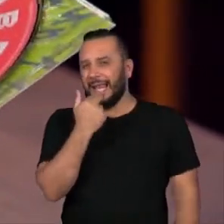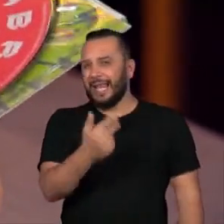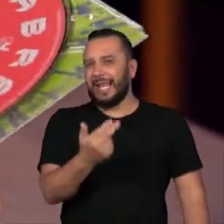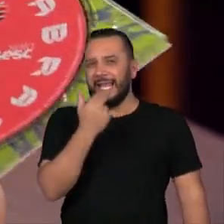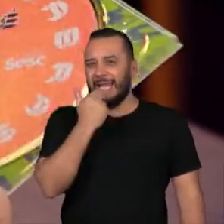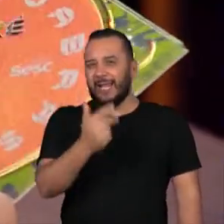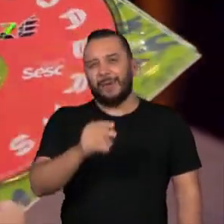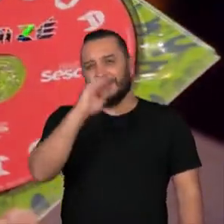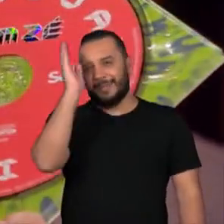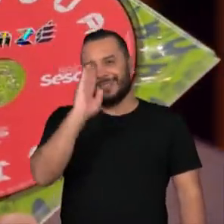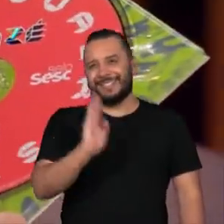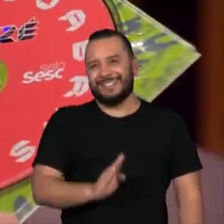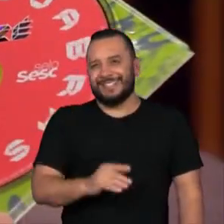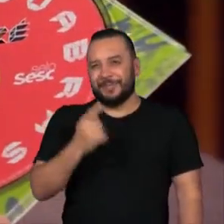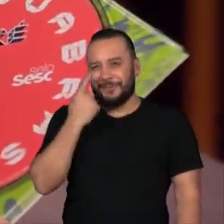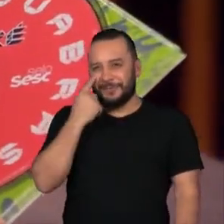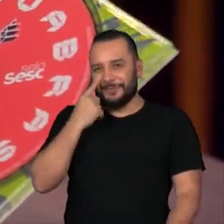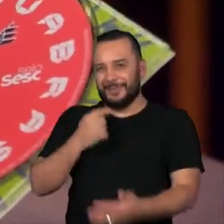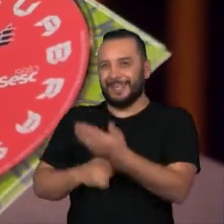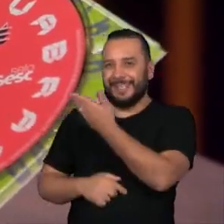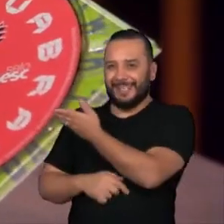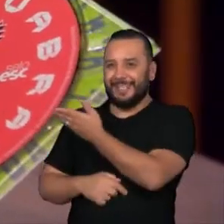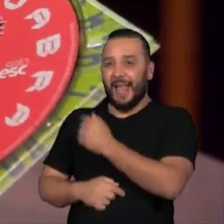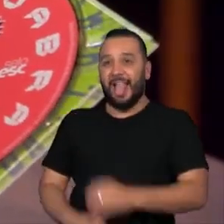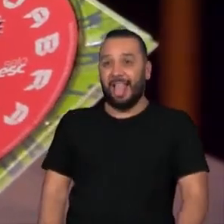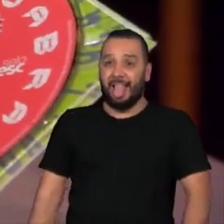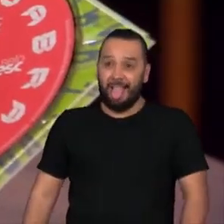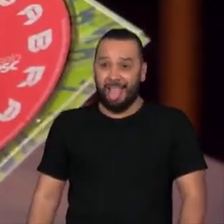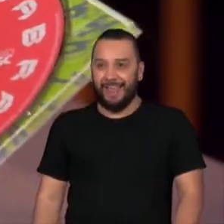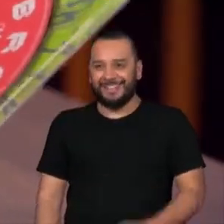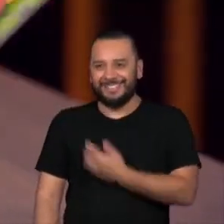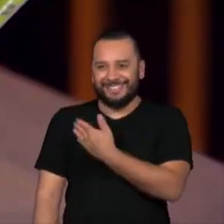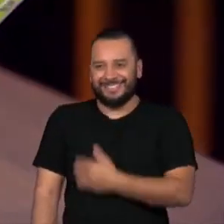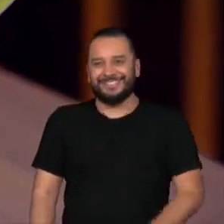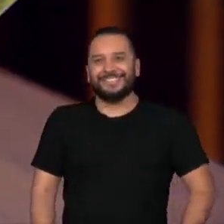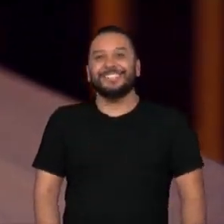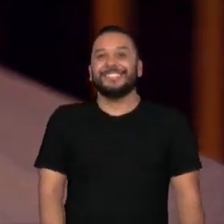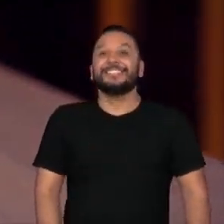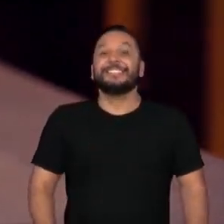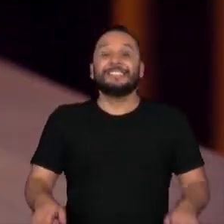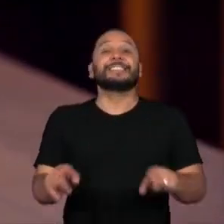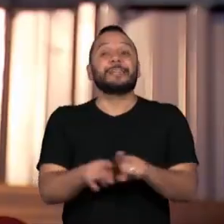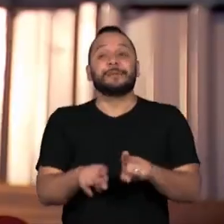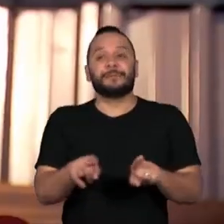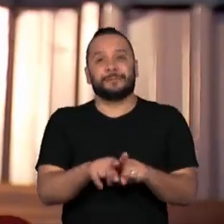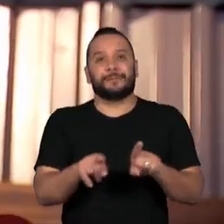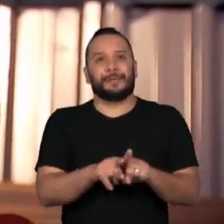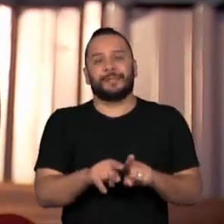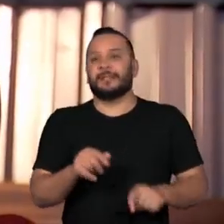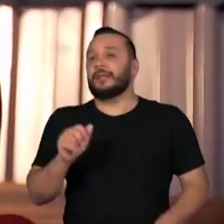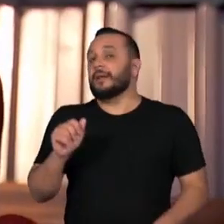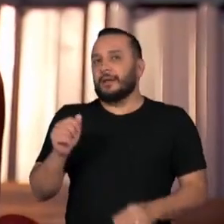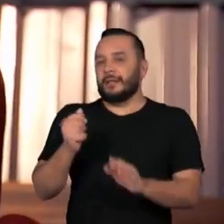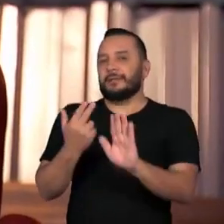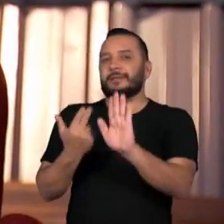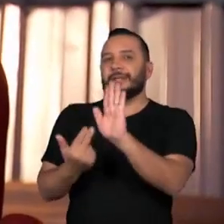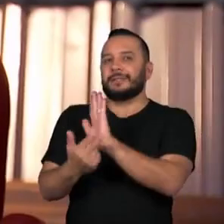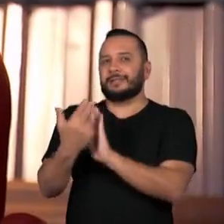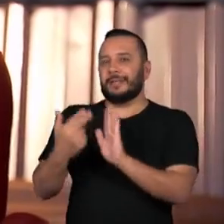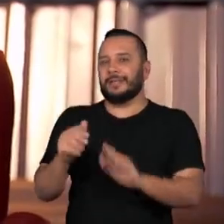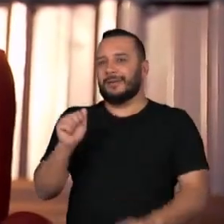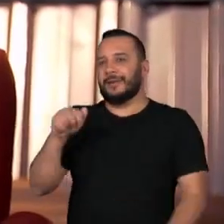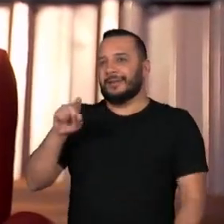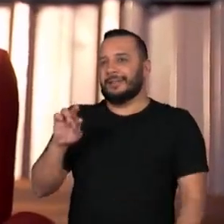aqui olha que a língua brasileira a causa é para fora aqui ó André varias a capa do André